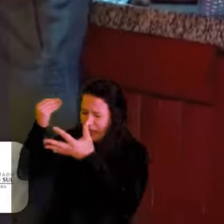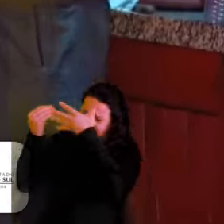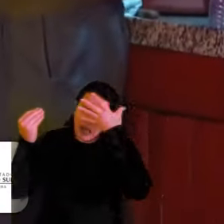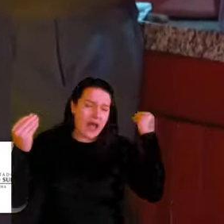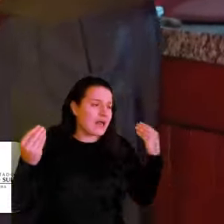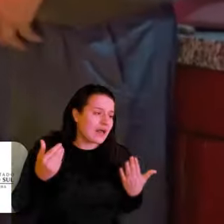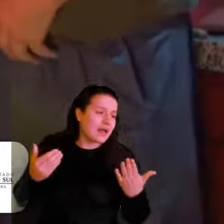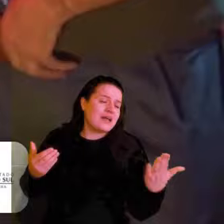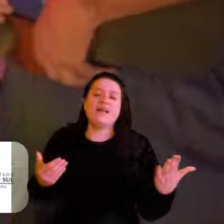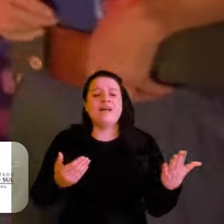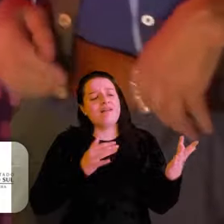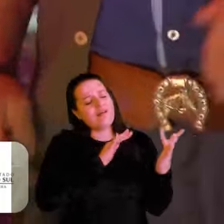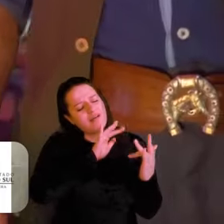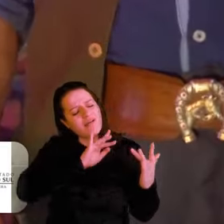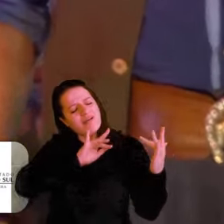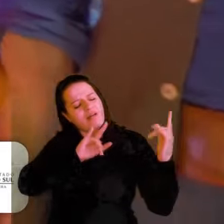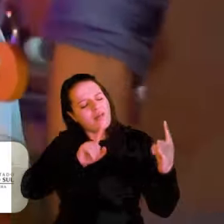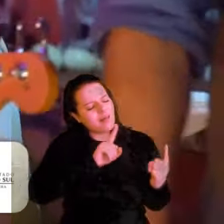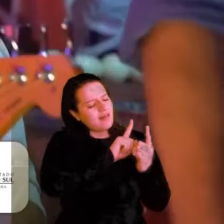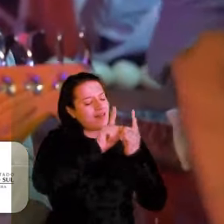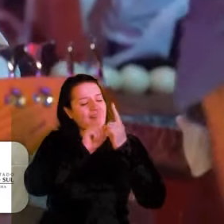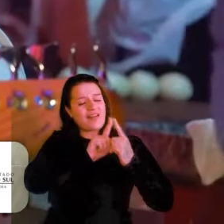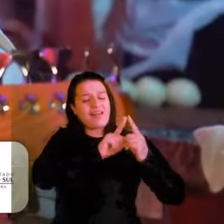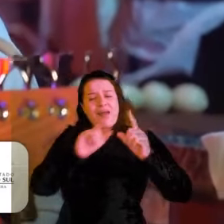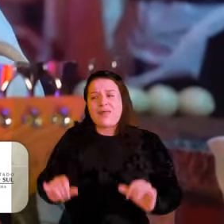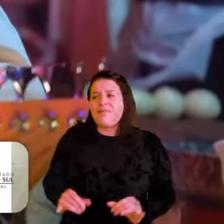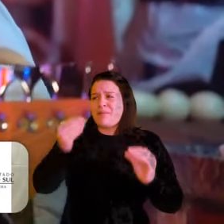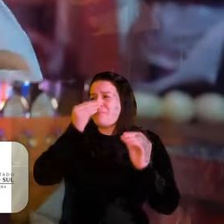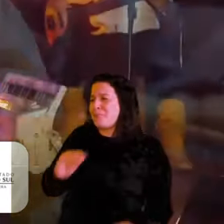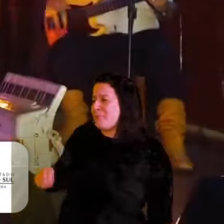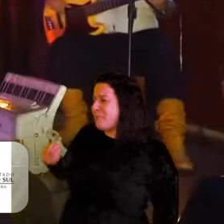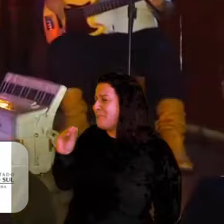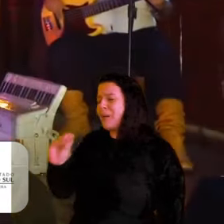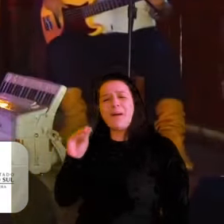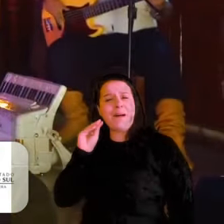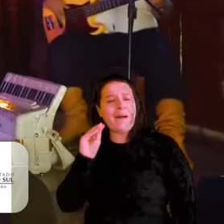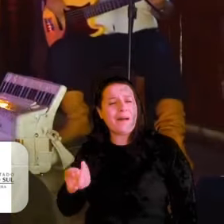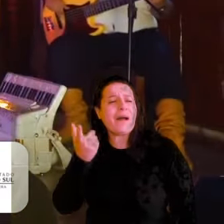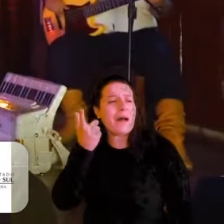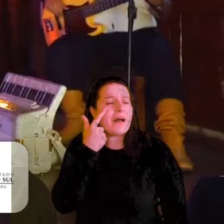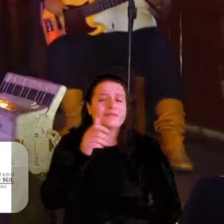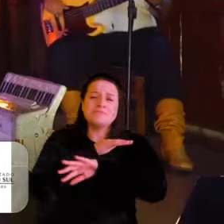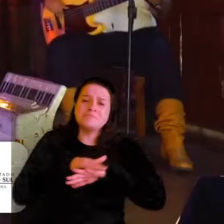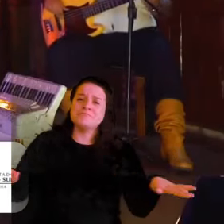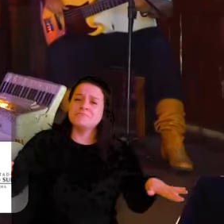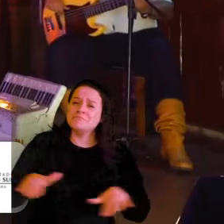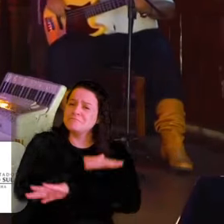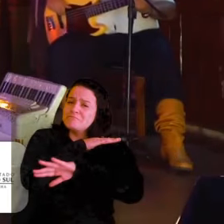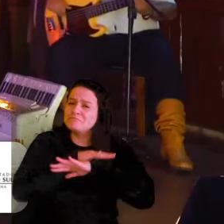Esquecer, quero te namorar, não quero mais sofrer. Já chega de